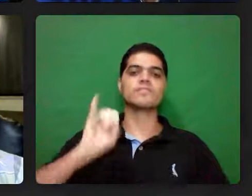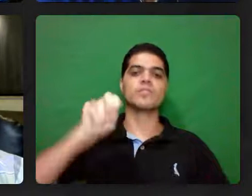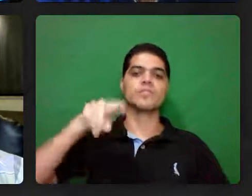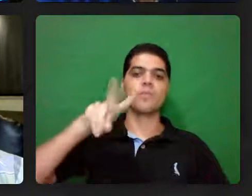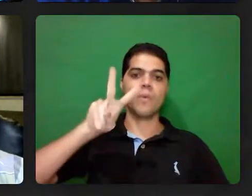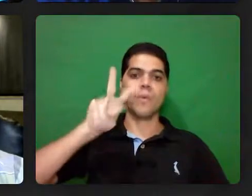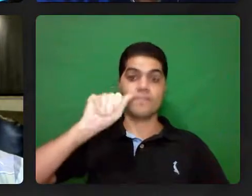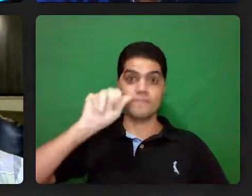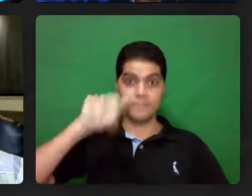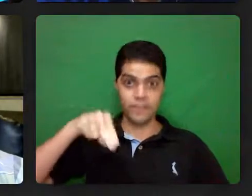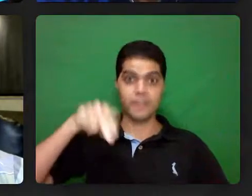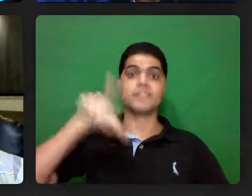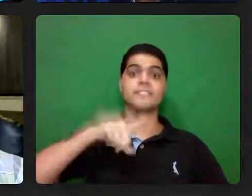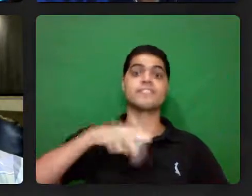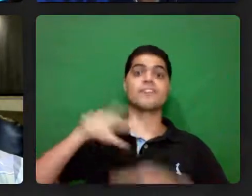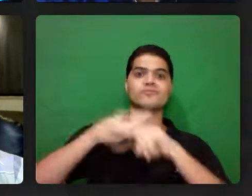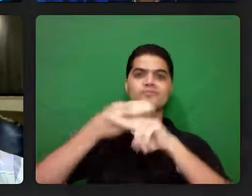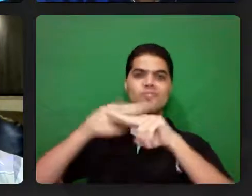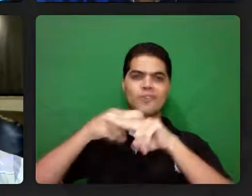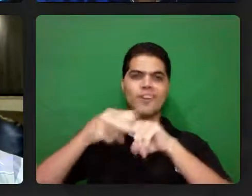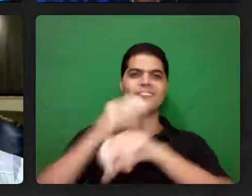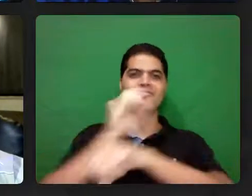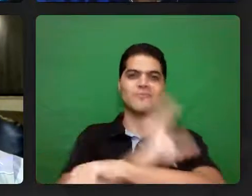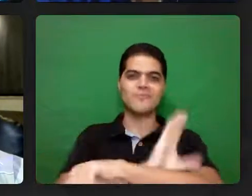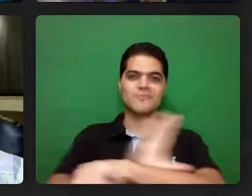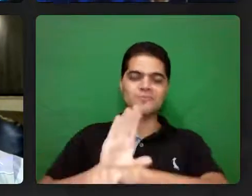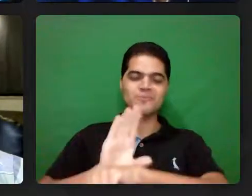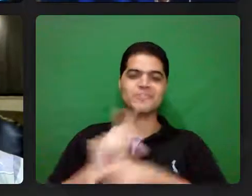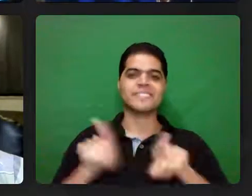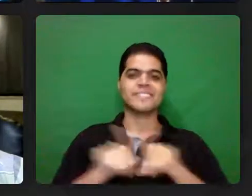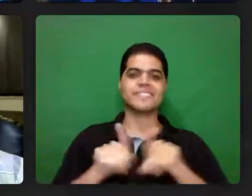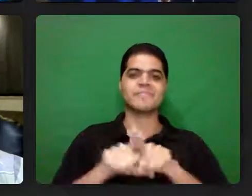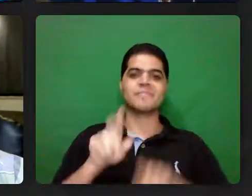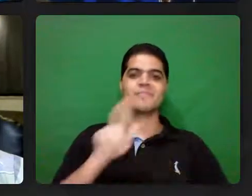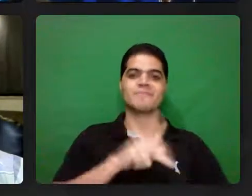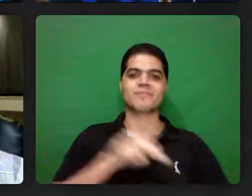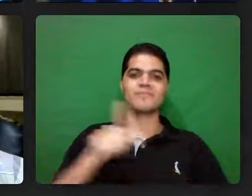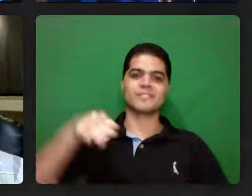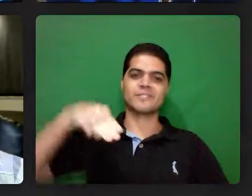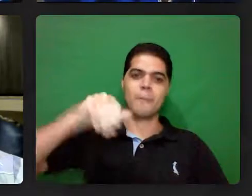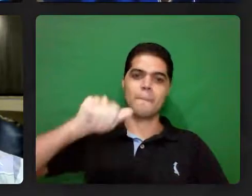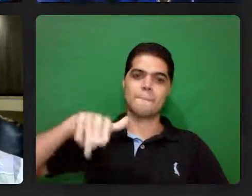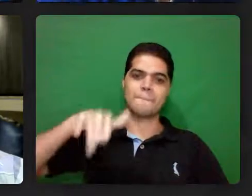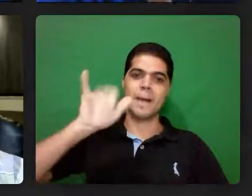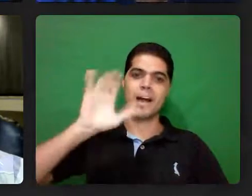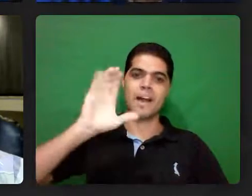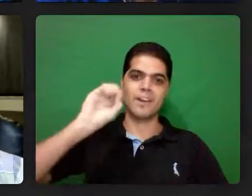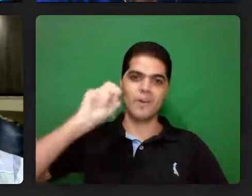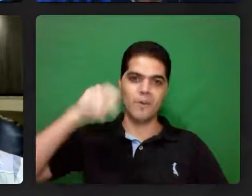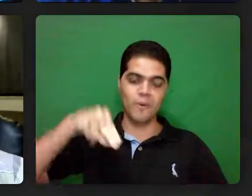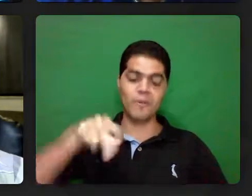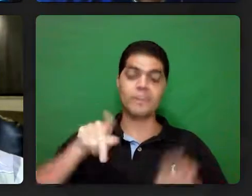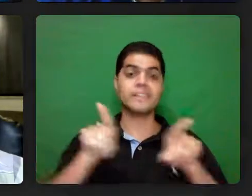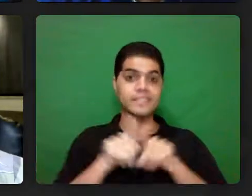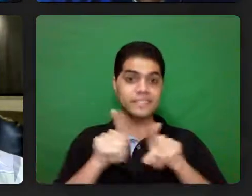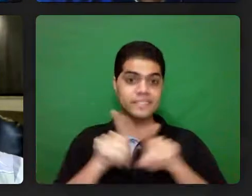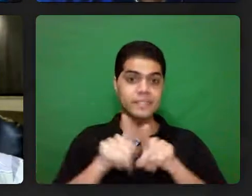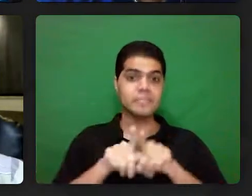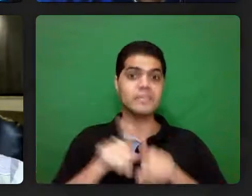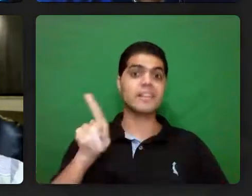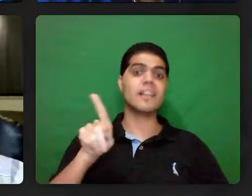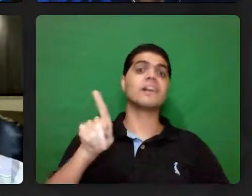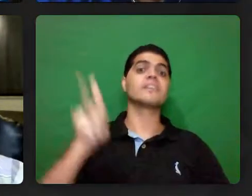Cacau, Chocolate e Cultura. Professor Maicon Reis, da Universidade Federal de Sergipe, Campos do Sertão, e também da Universidade Campos do